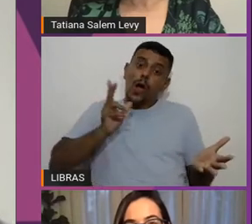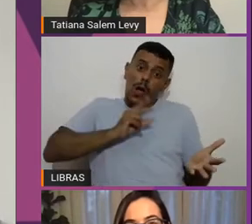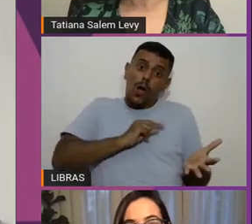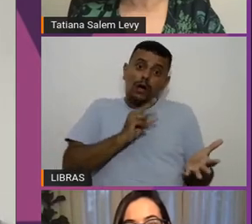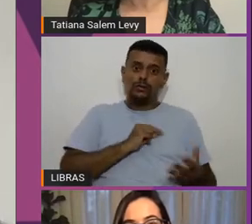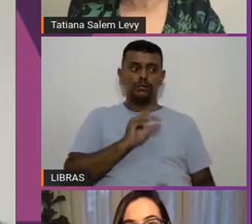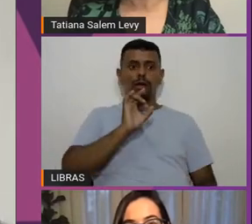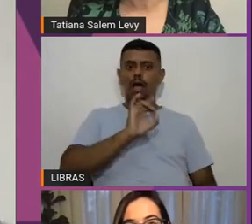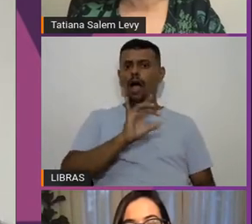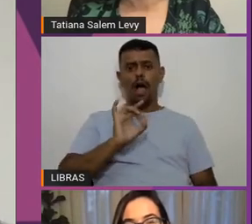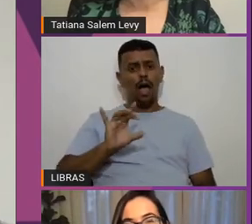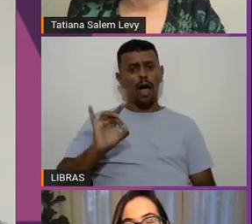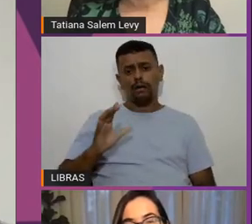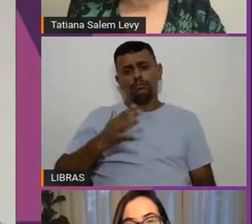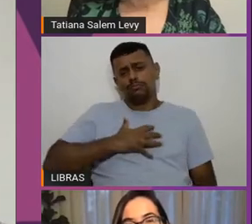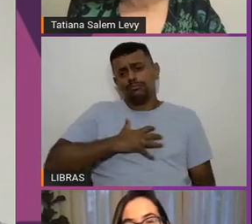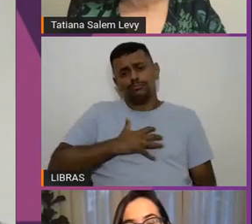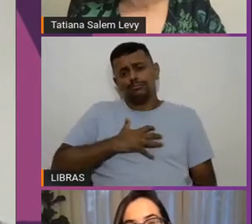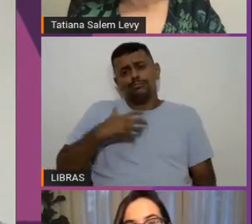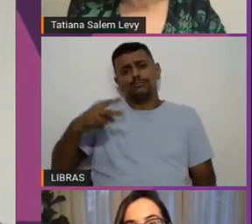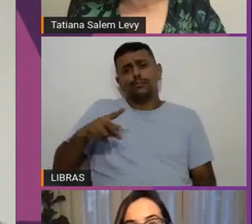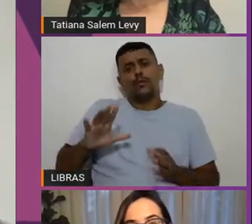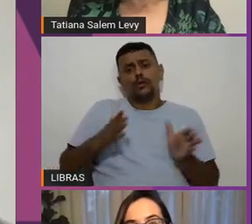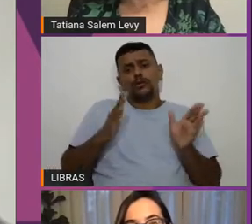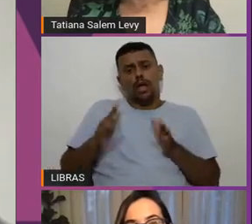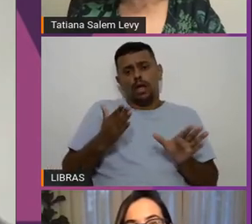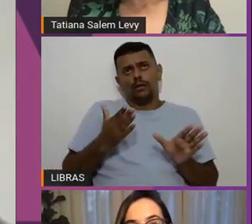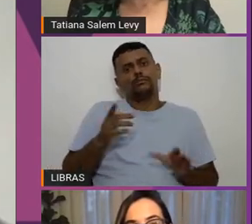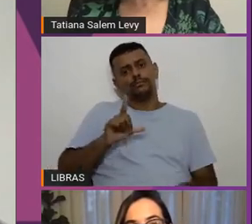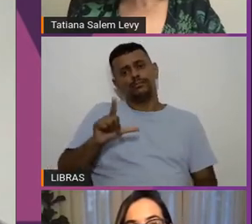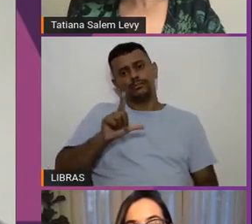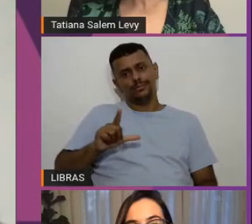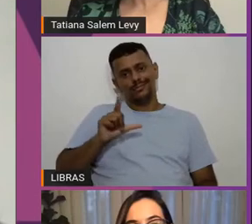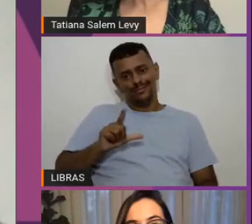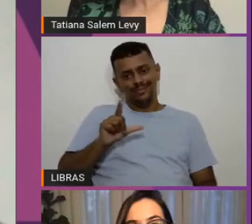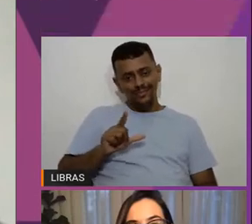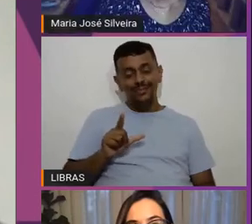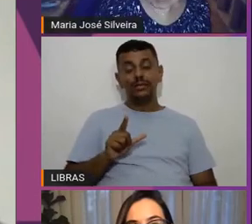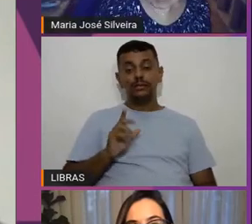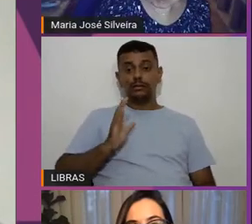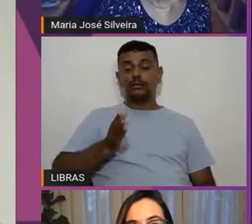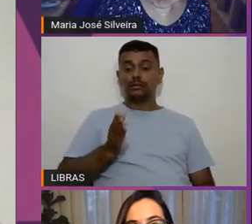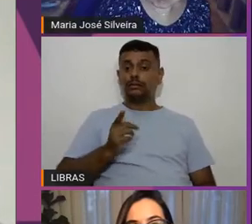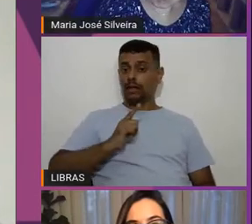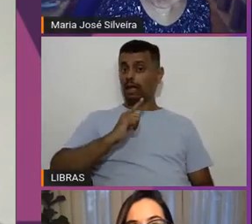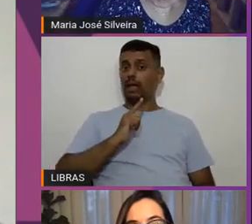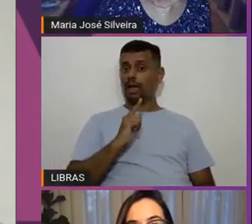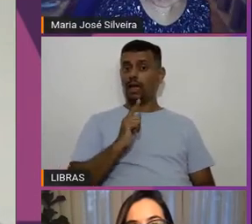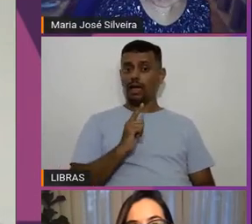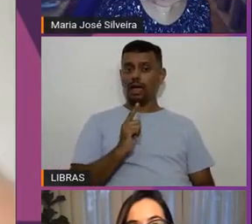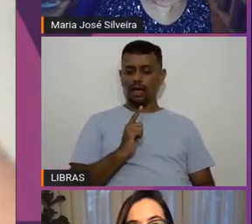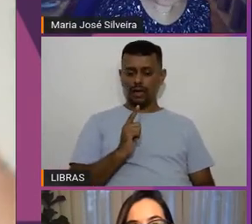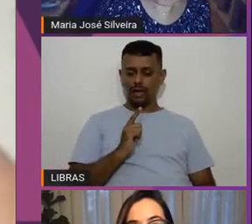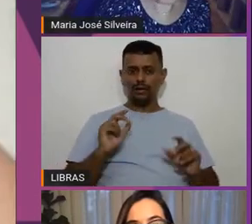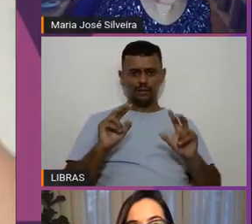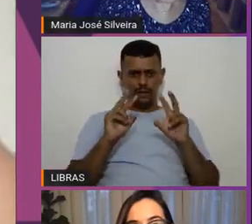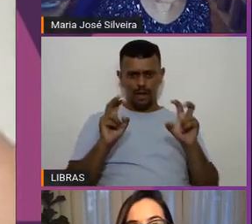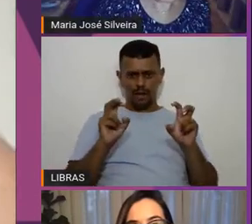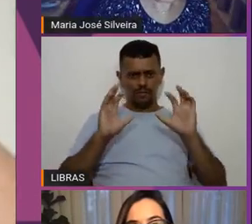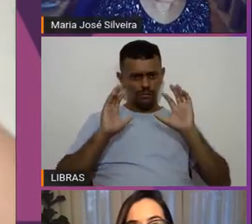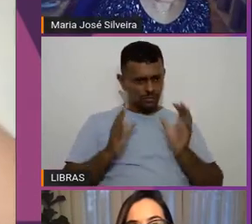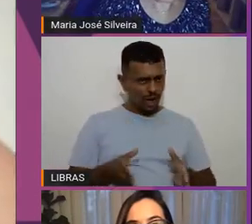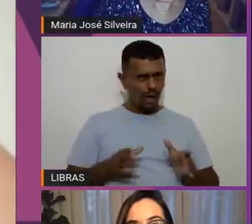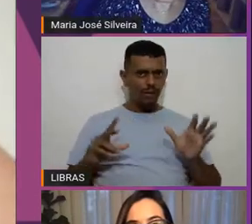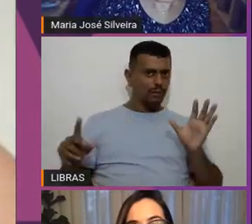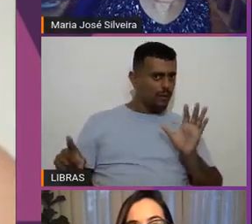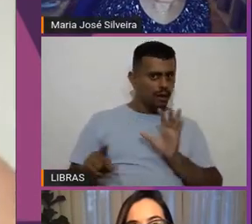processo é um processo assim muito em grafica mente eu tenho até essa esse manda essa visão a fim de